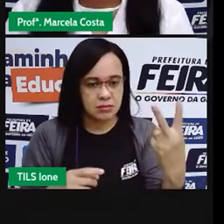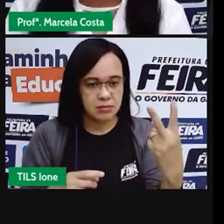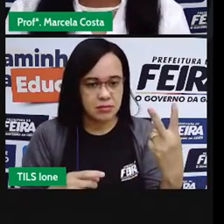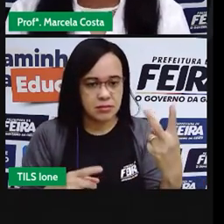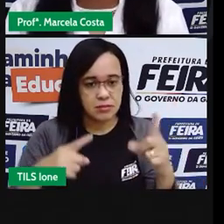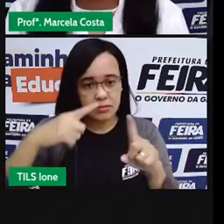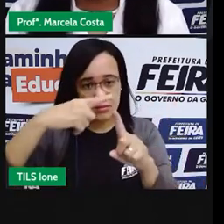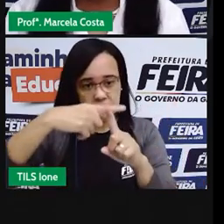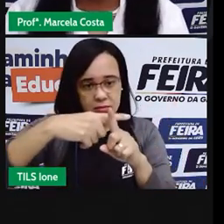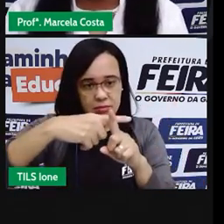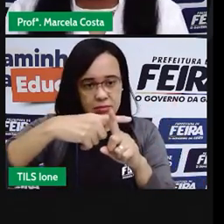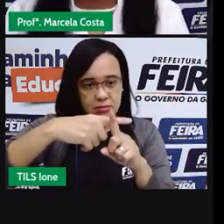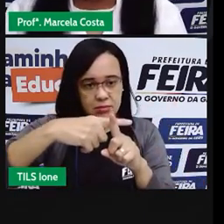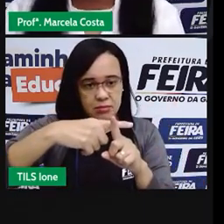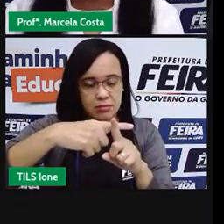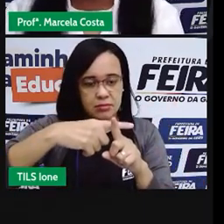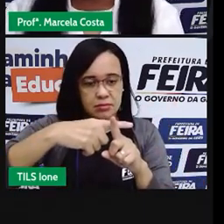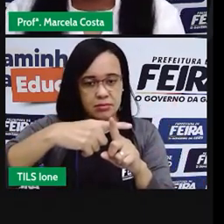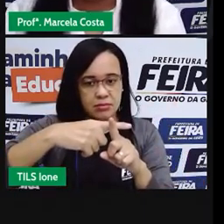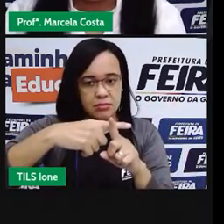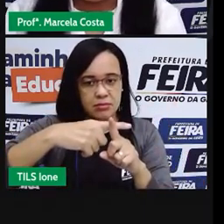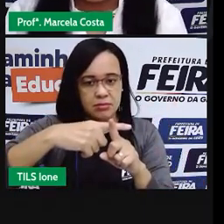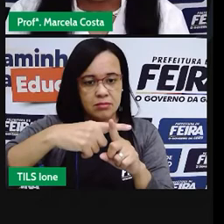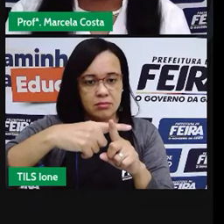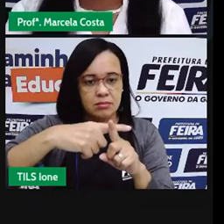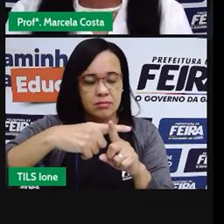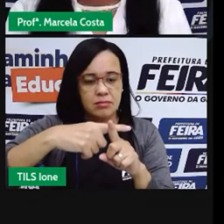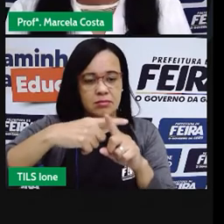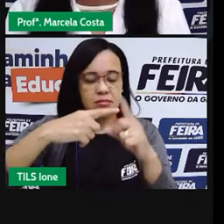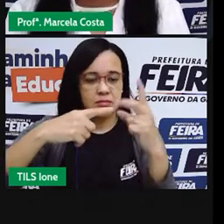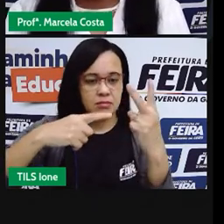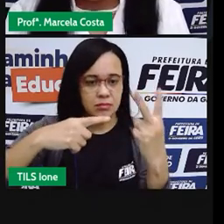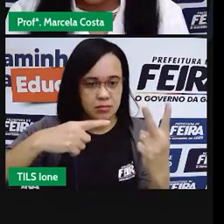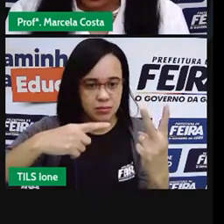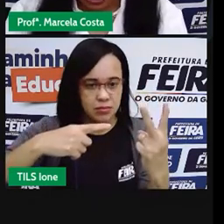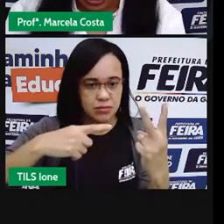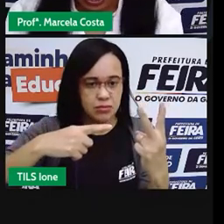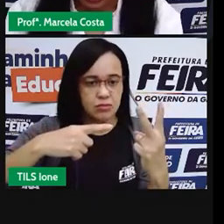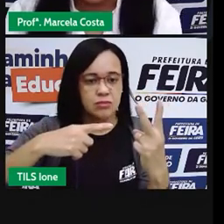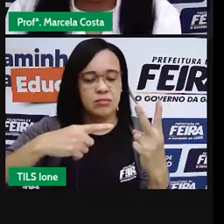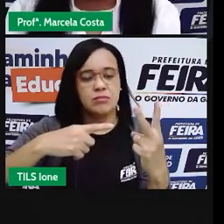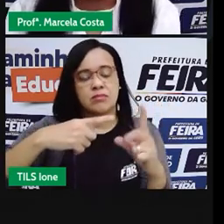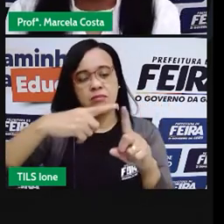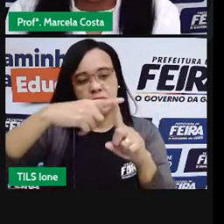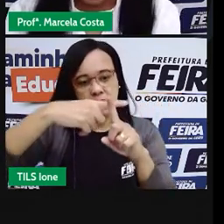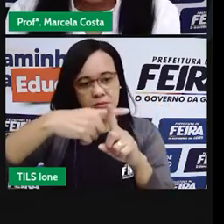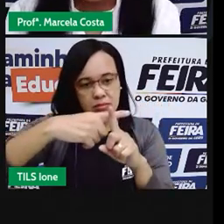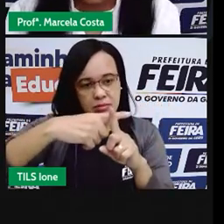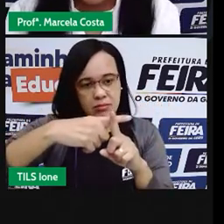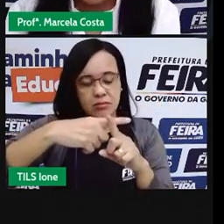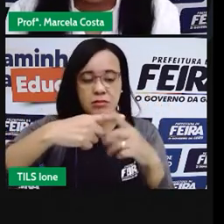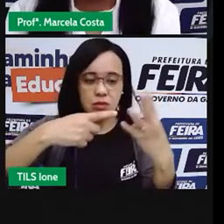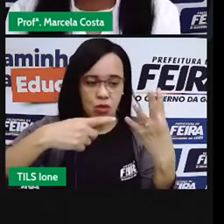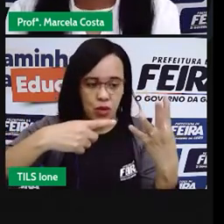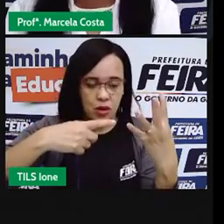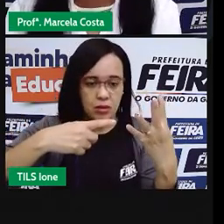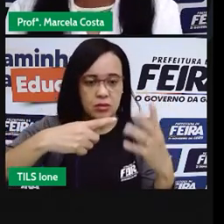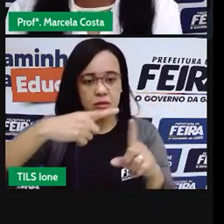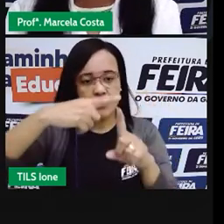R$2, a nota de R$2, mais R$2, eu tenho aqui